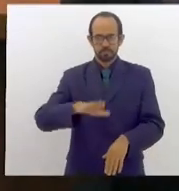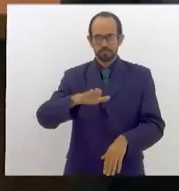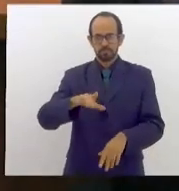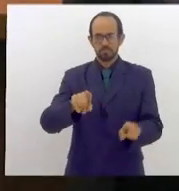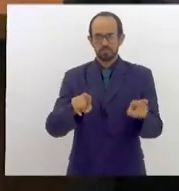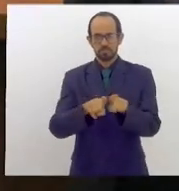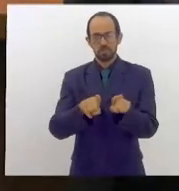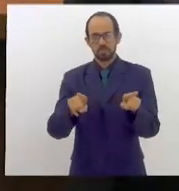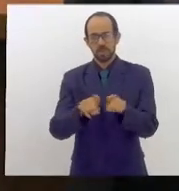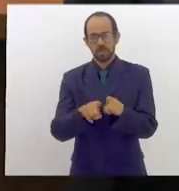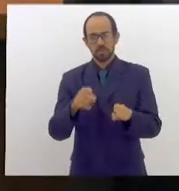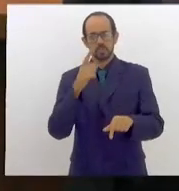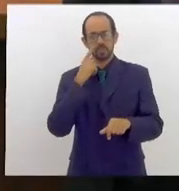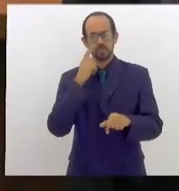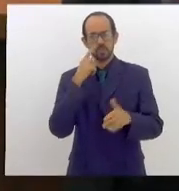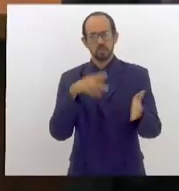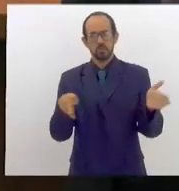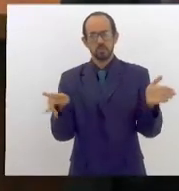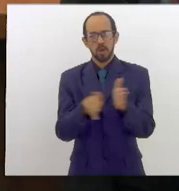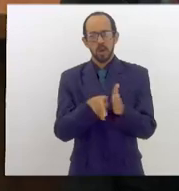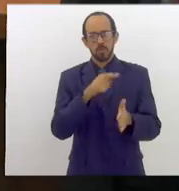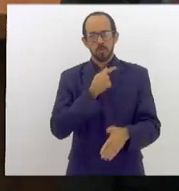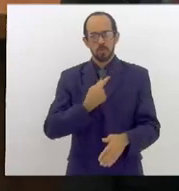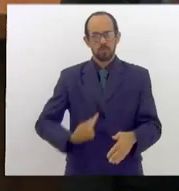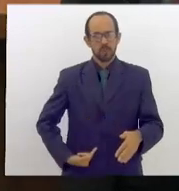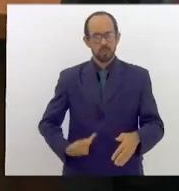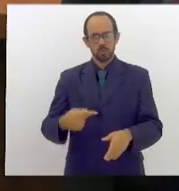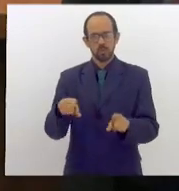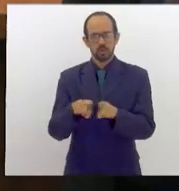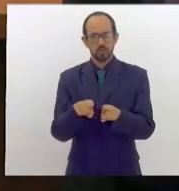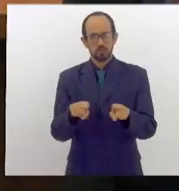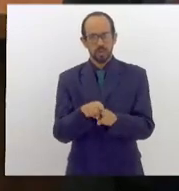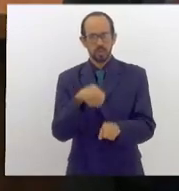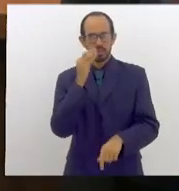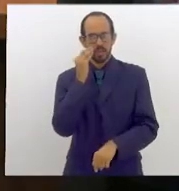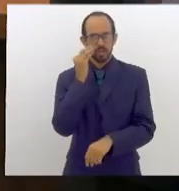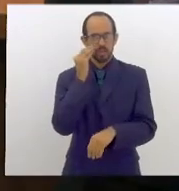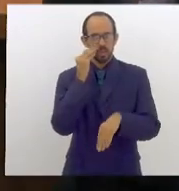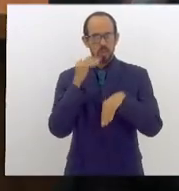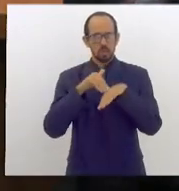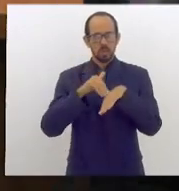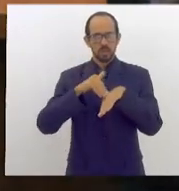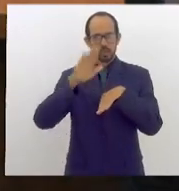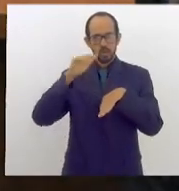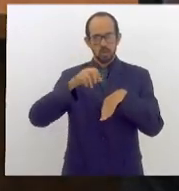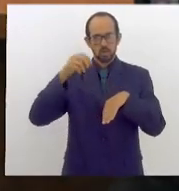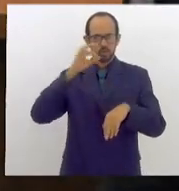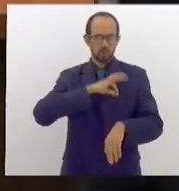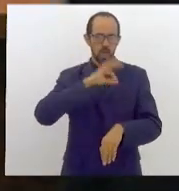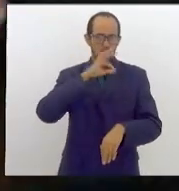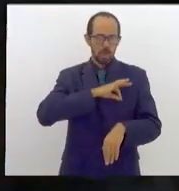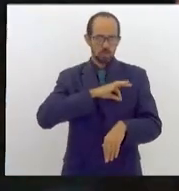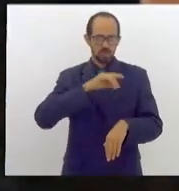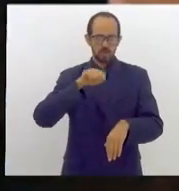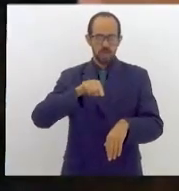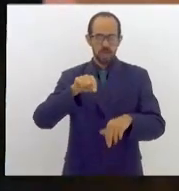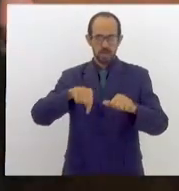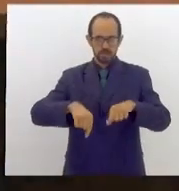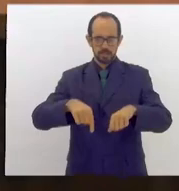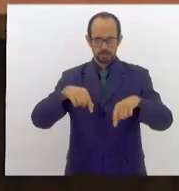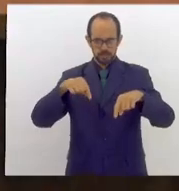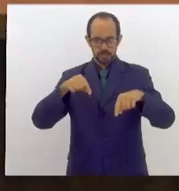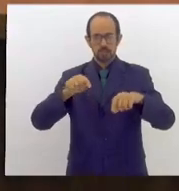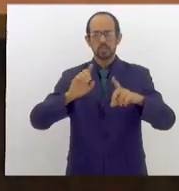como a gente vê o próprio Governador também tentando aumentar o seu salário e é esse algo de debate que vamos fazer aqui